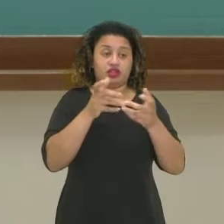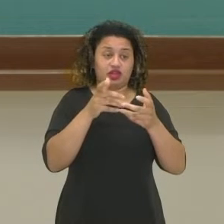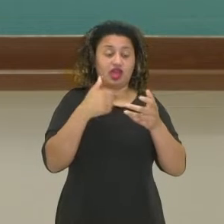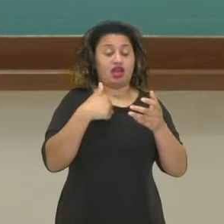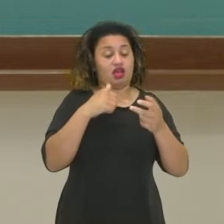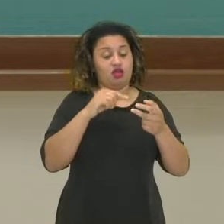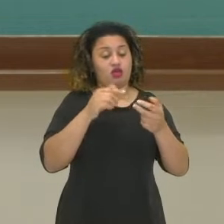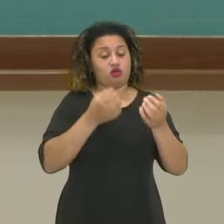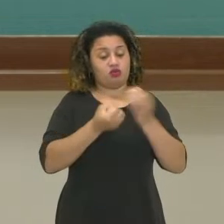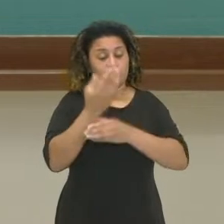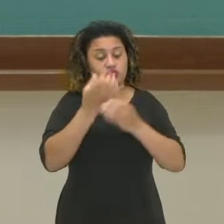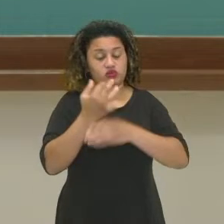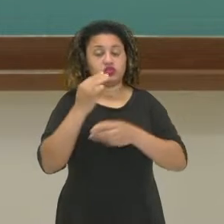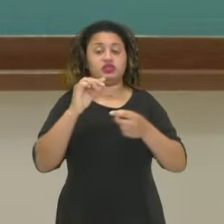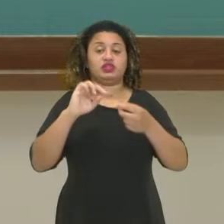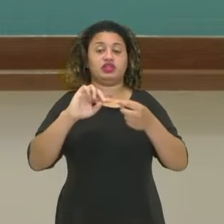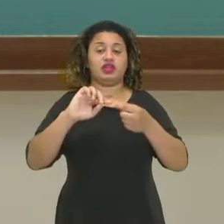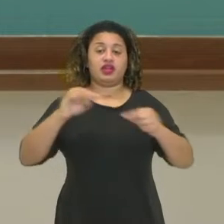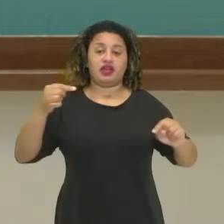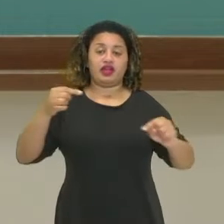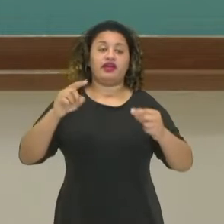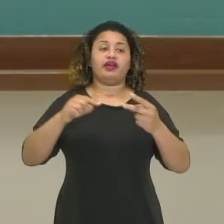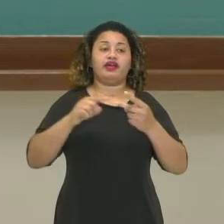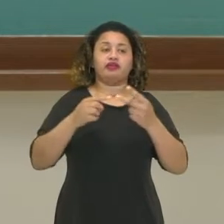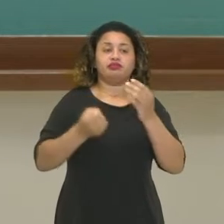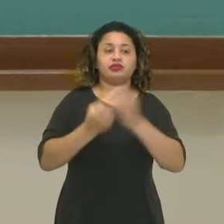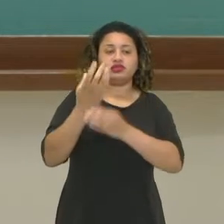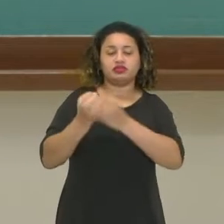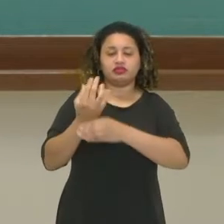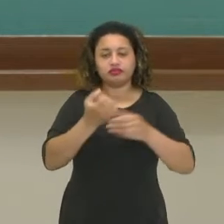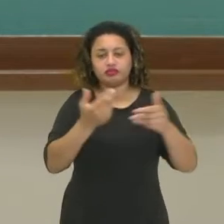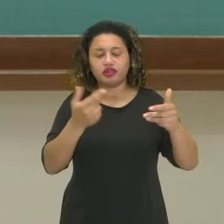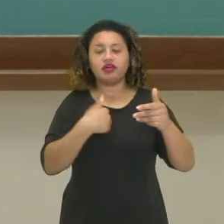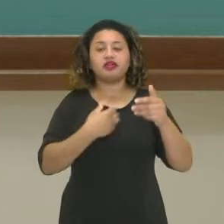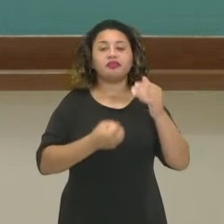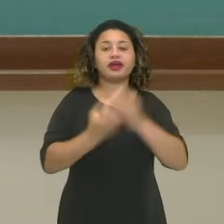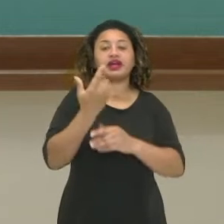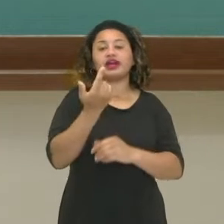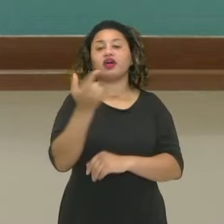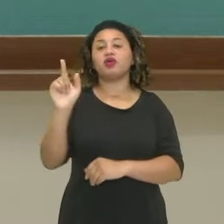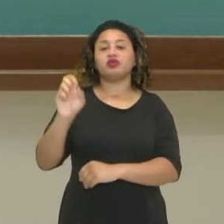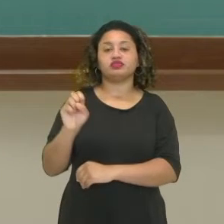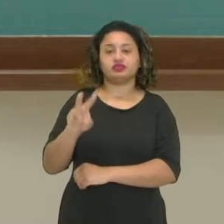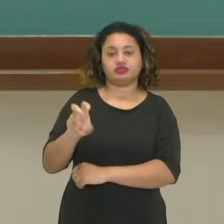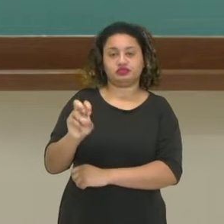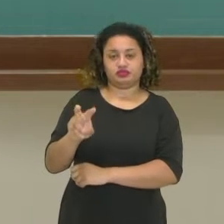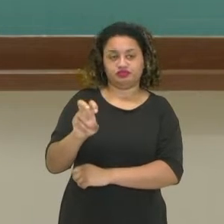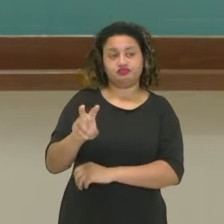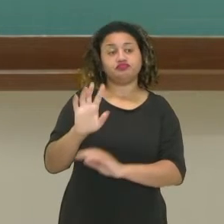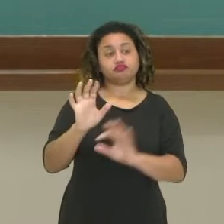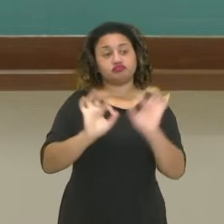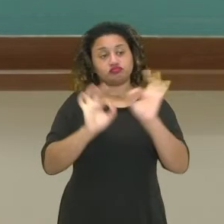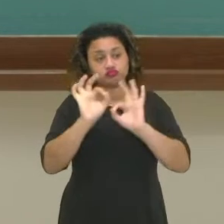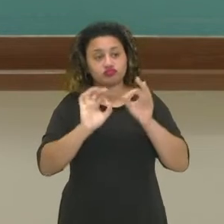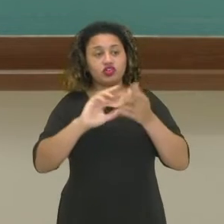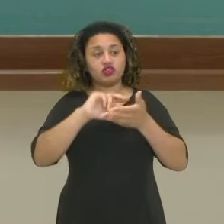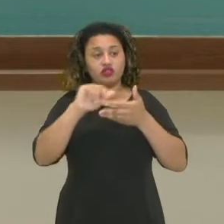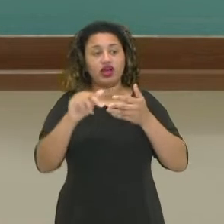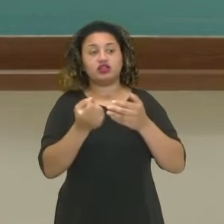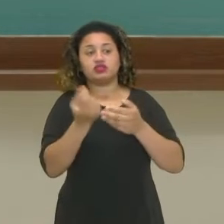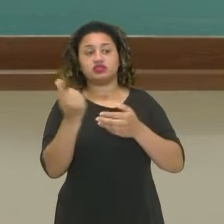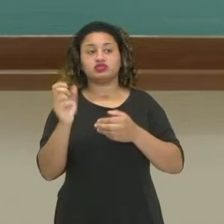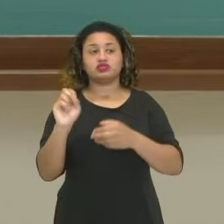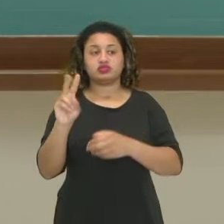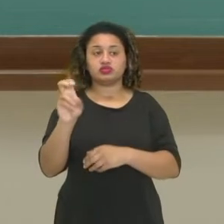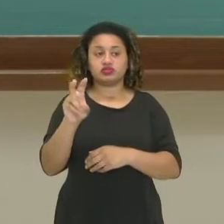produzir transcriptase, ele quer produzir o capsídeo, né? Seja para montar novos vírus. Quando ele monta vários vírus, né?